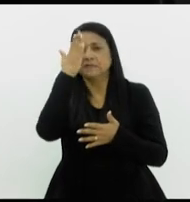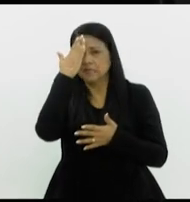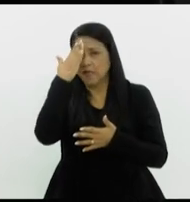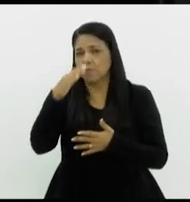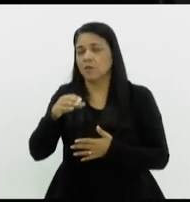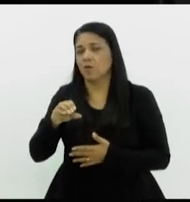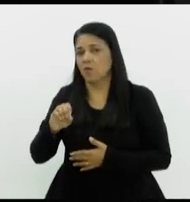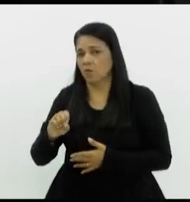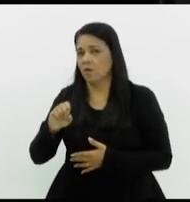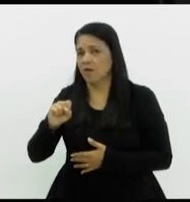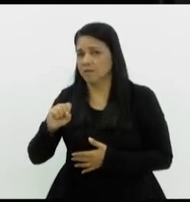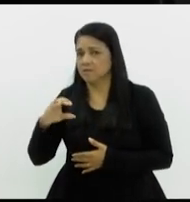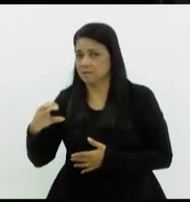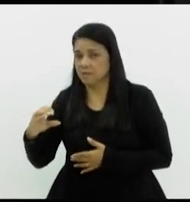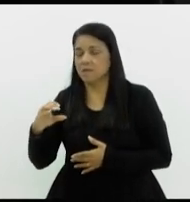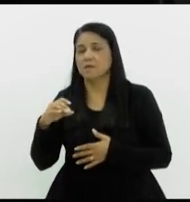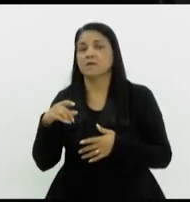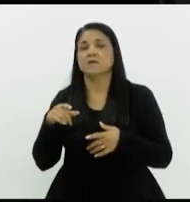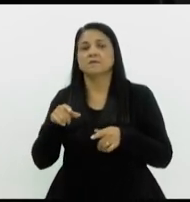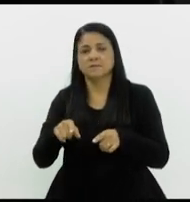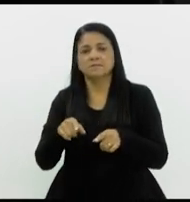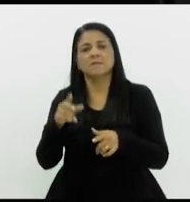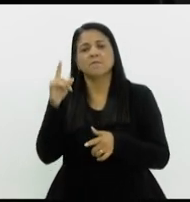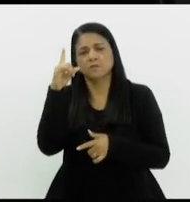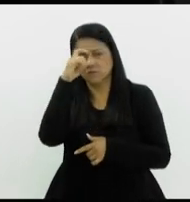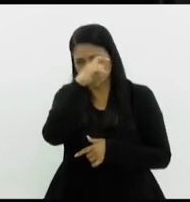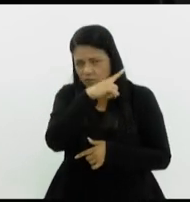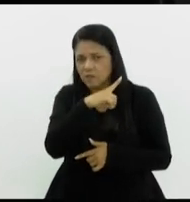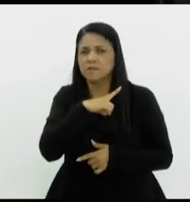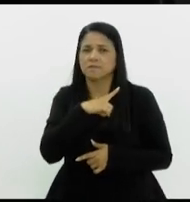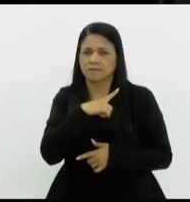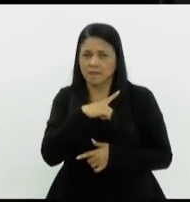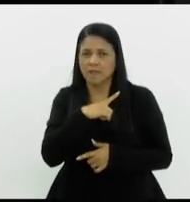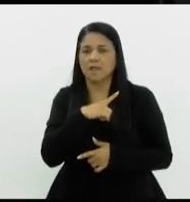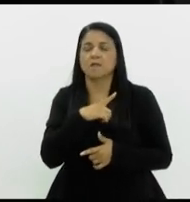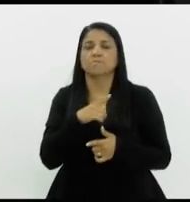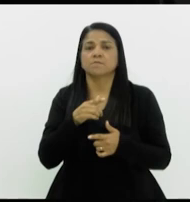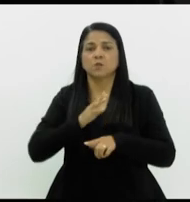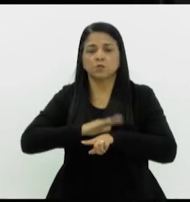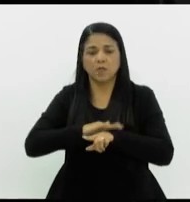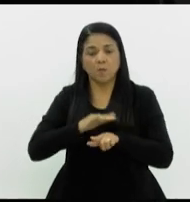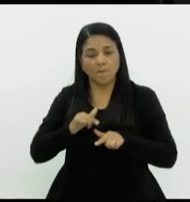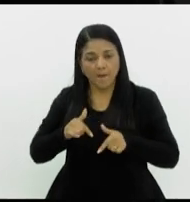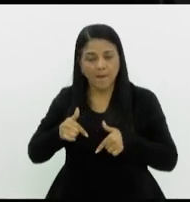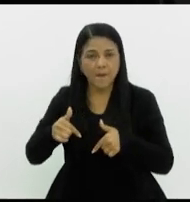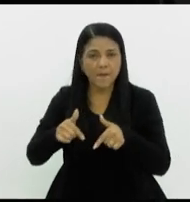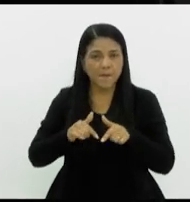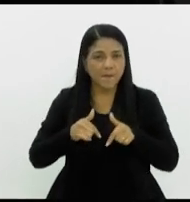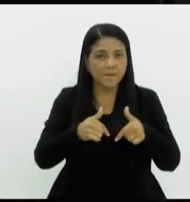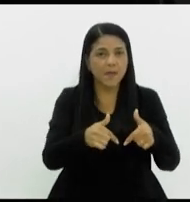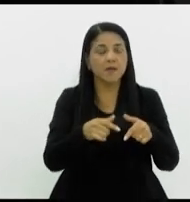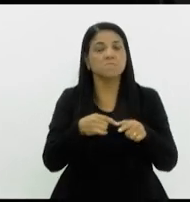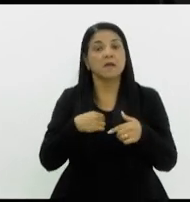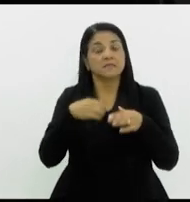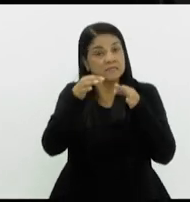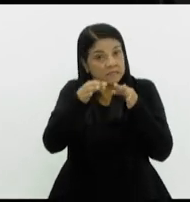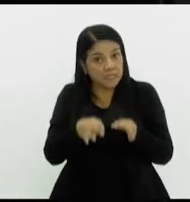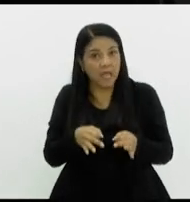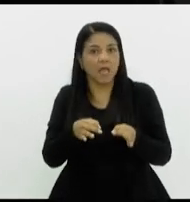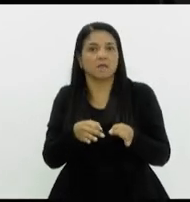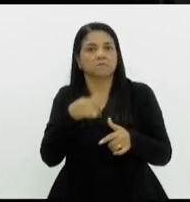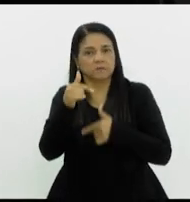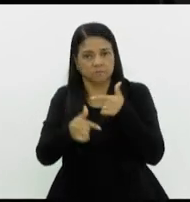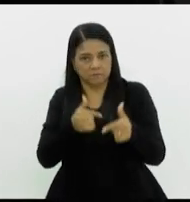que também militam nessa área têm a sua dificuldade por tempo de atuação, mas que também possuem seriedade. Então, eu